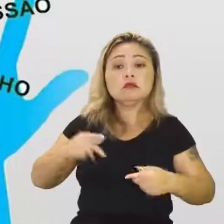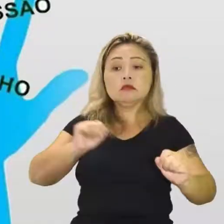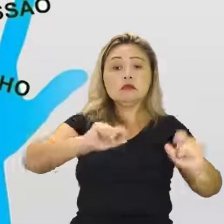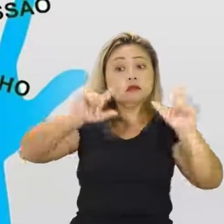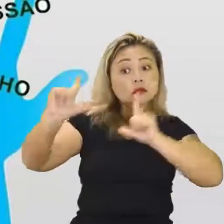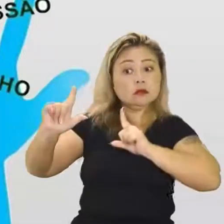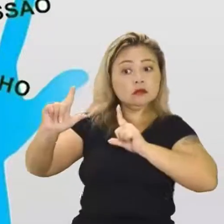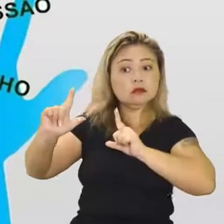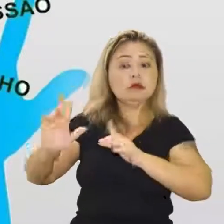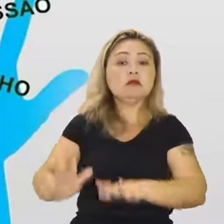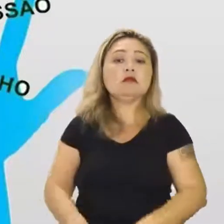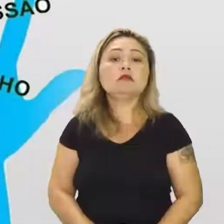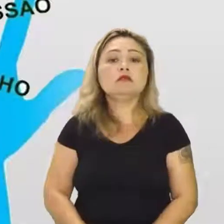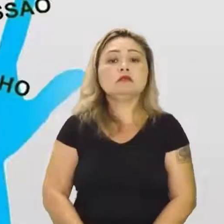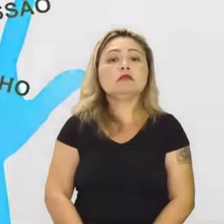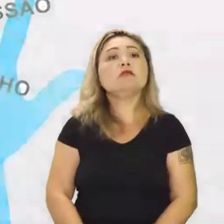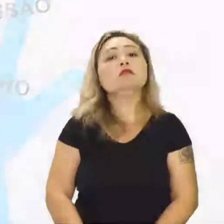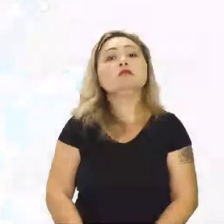para vocês.